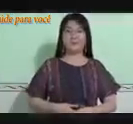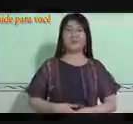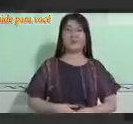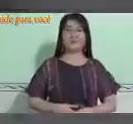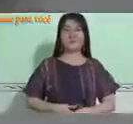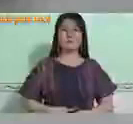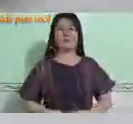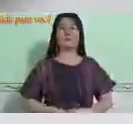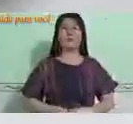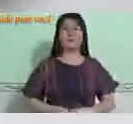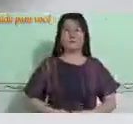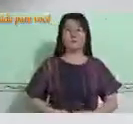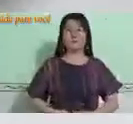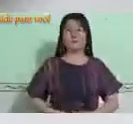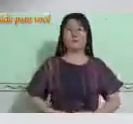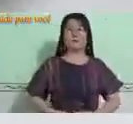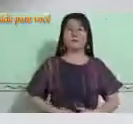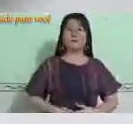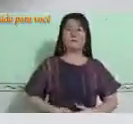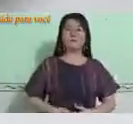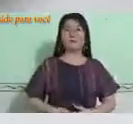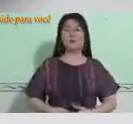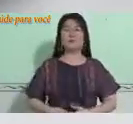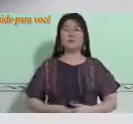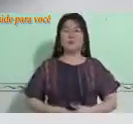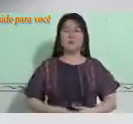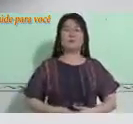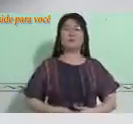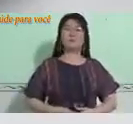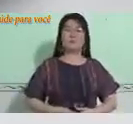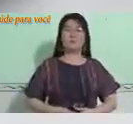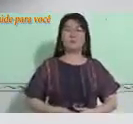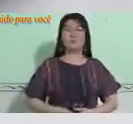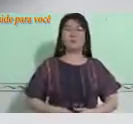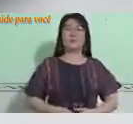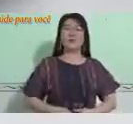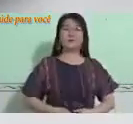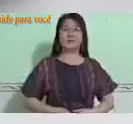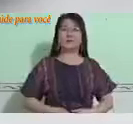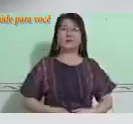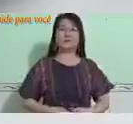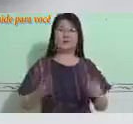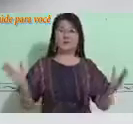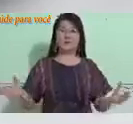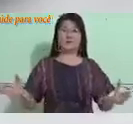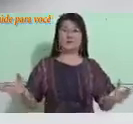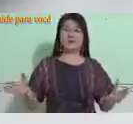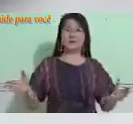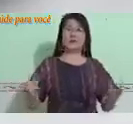Além disso, vírgula, uma das formas mais eficazes de evitar a catapora é por meio da vacinação, vírgula, que é